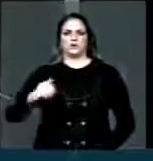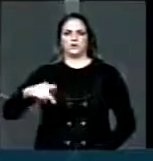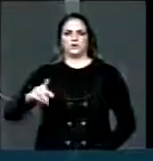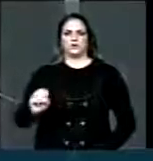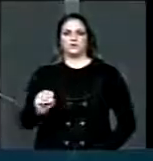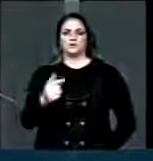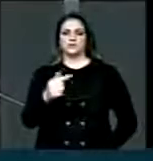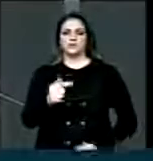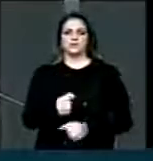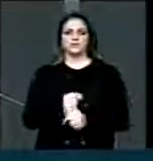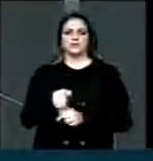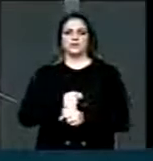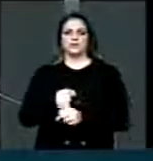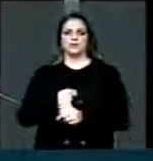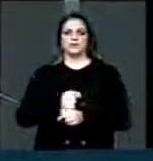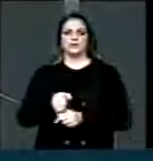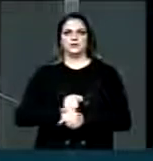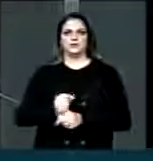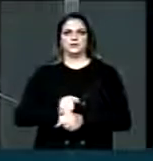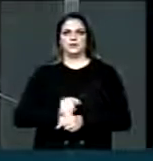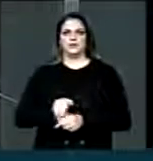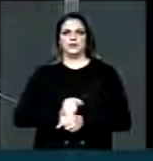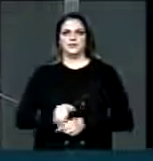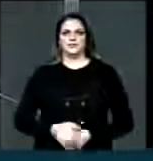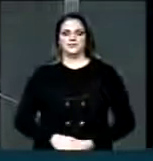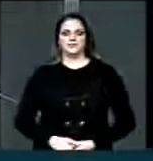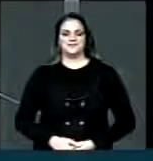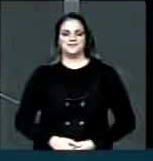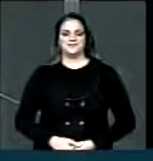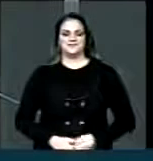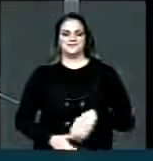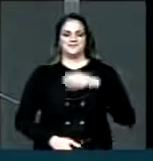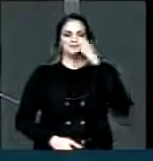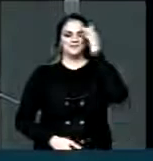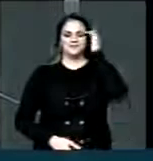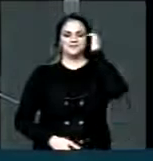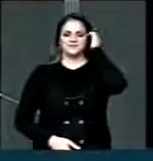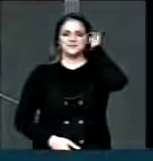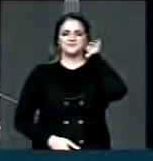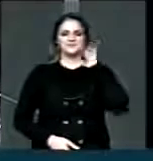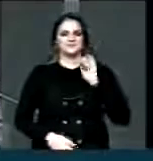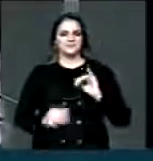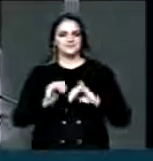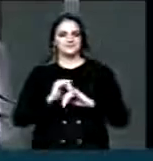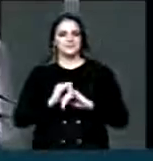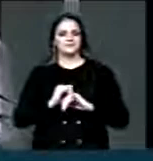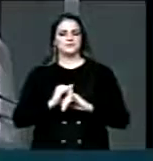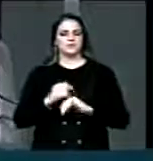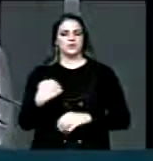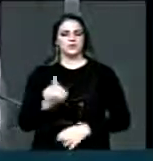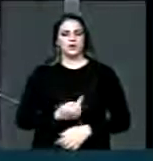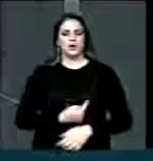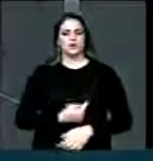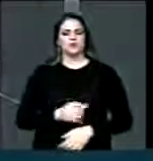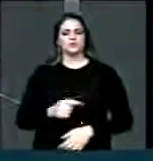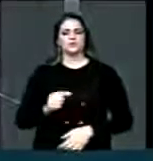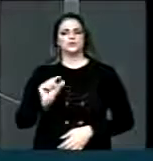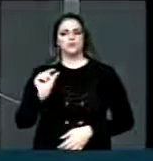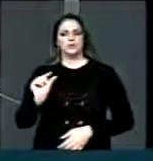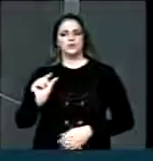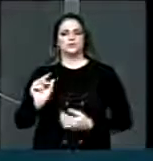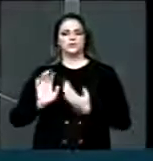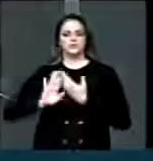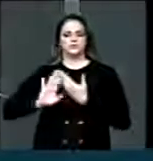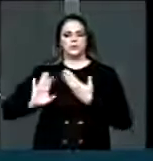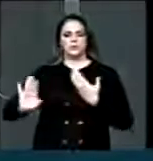esses 7 anos. E o governador, como presidente do PSB, disse: olha, nós estamos nos afastando do